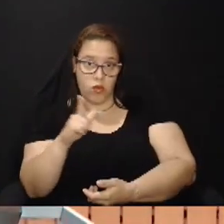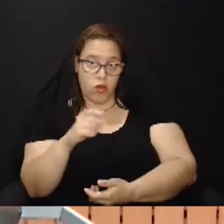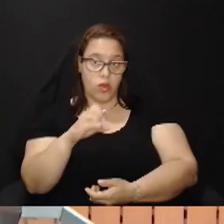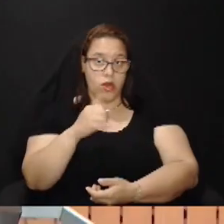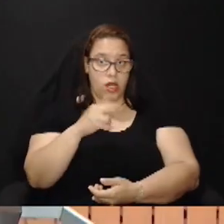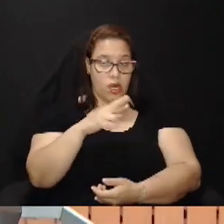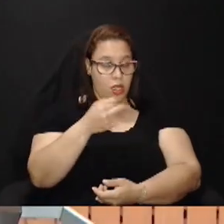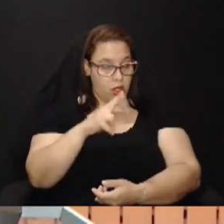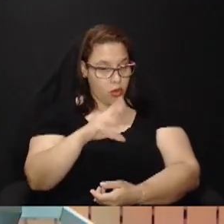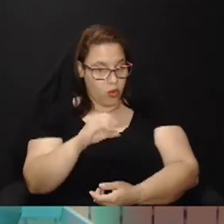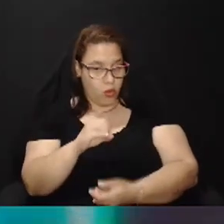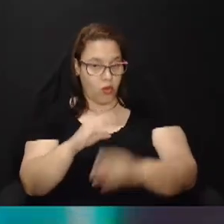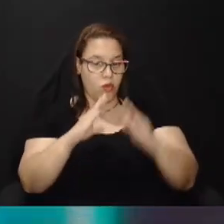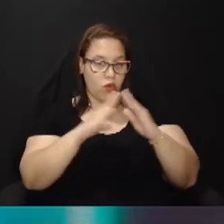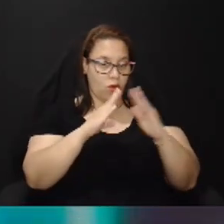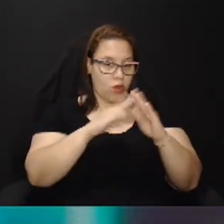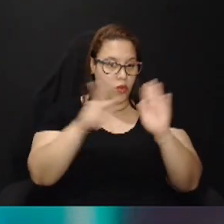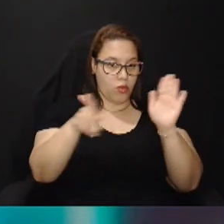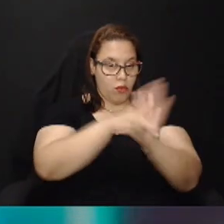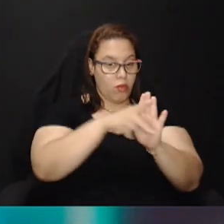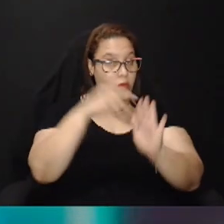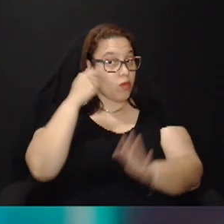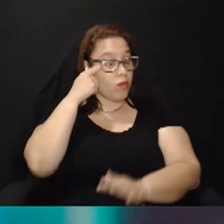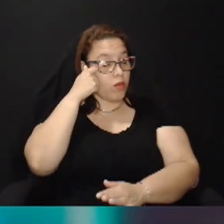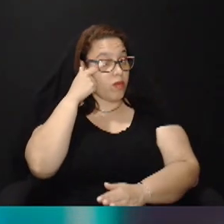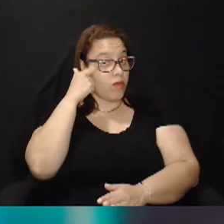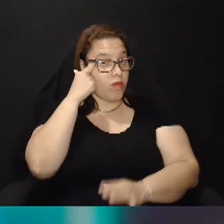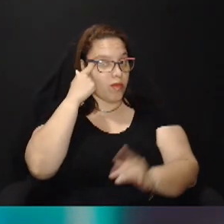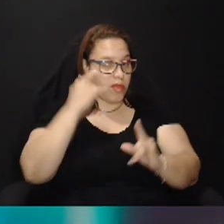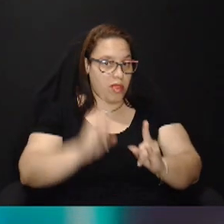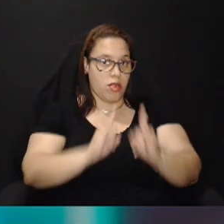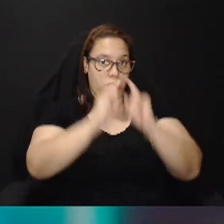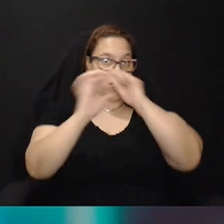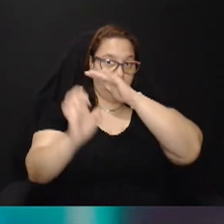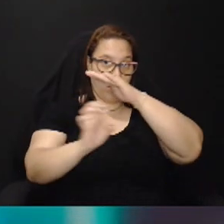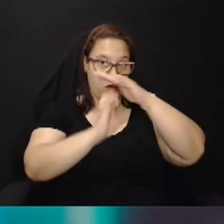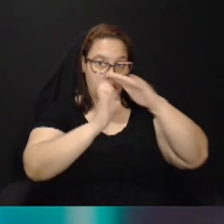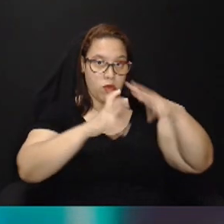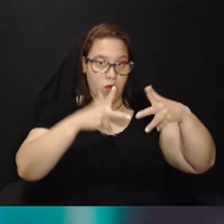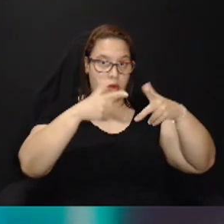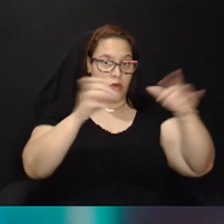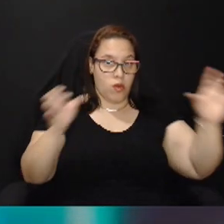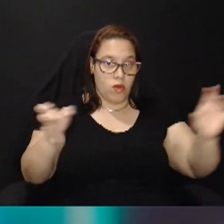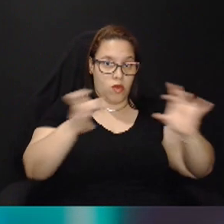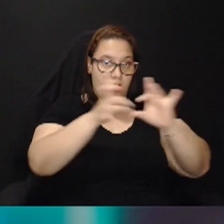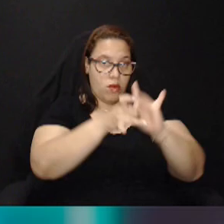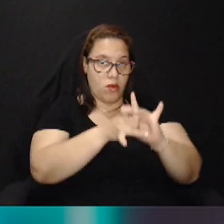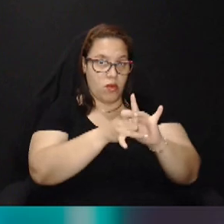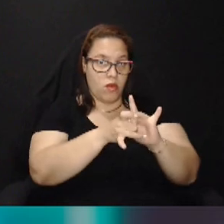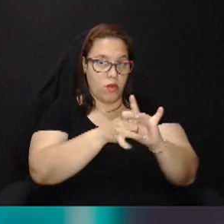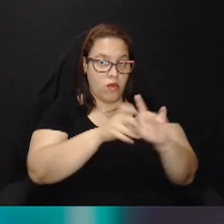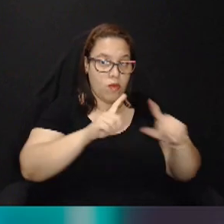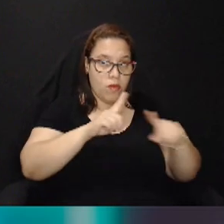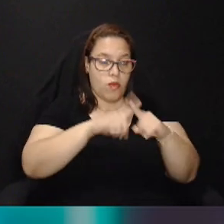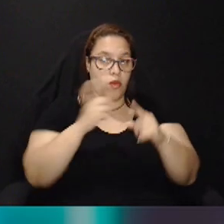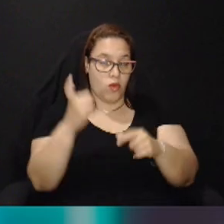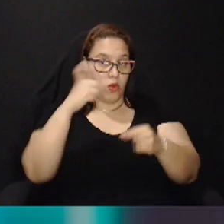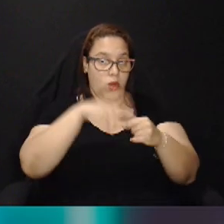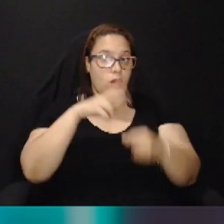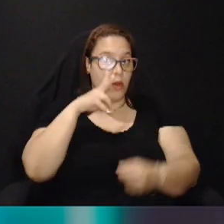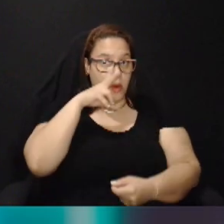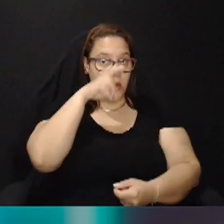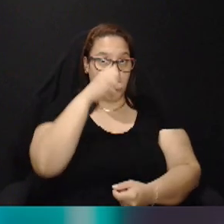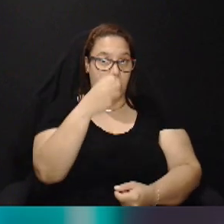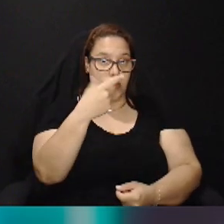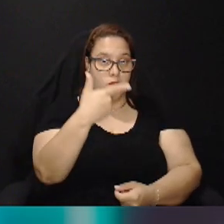seus domicílios, enfim, empresários, empresas. Todo mundo tem que se unir num time. Volto, né, a reforçar que 2025, que foi